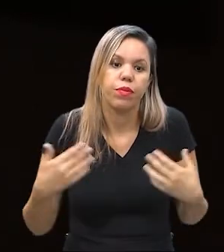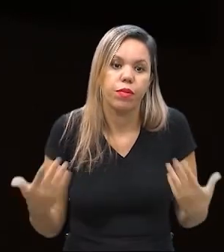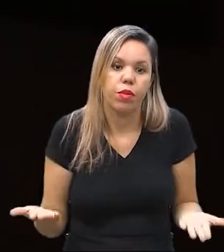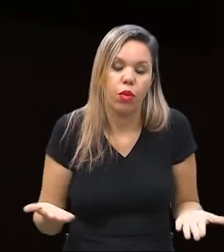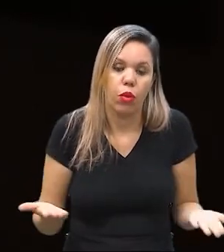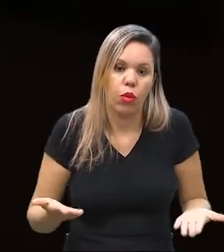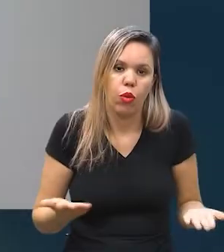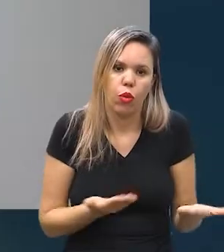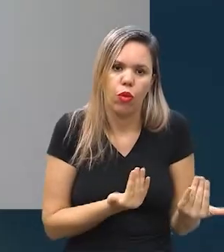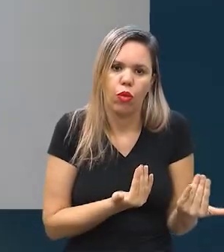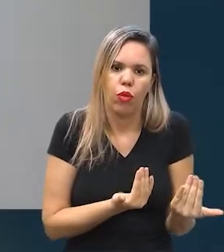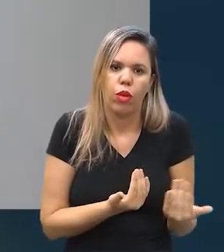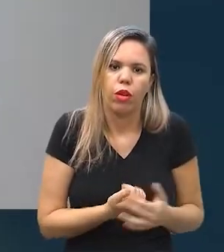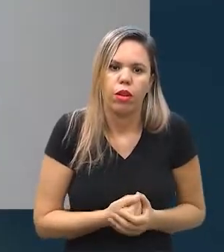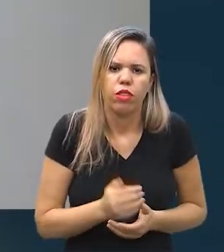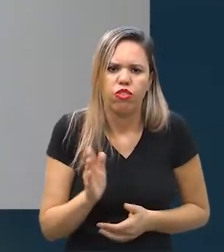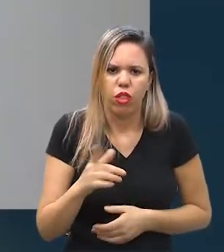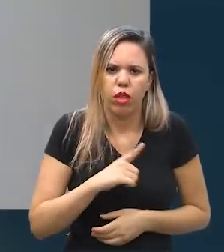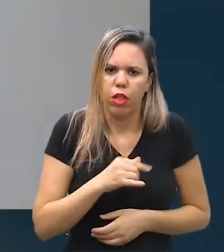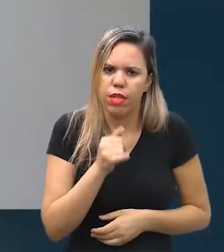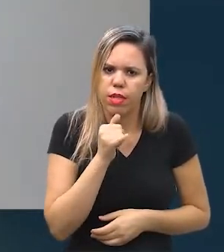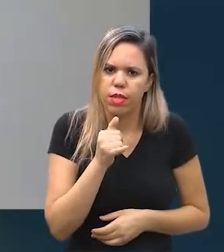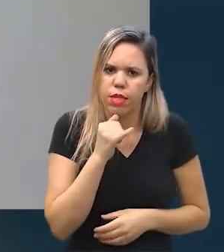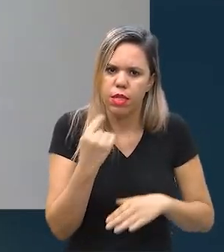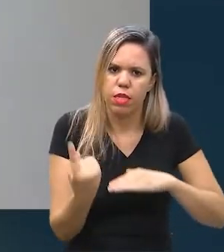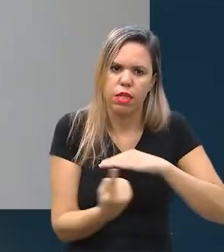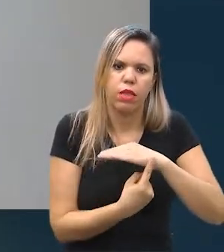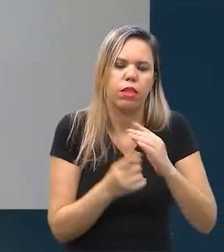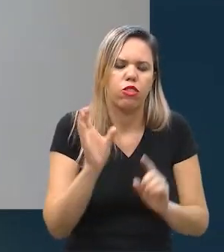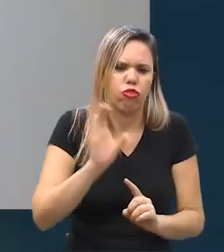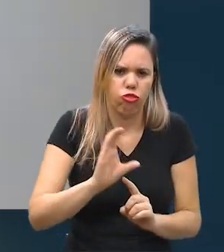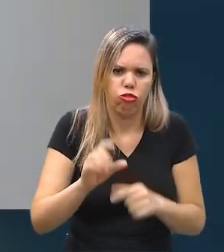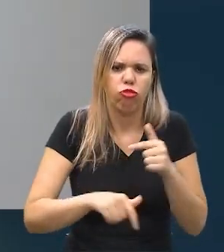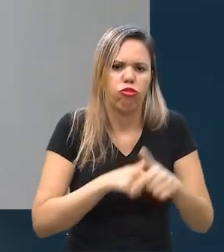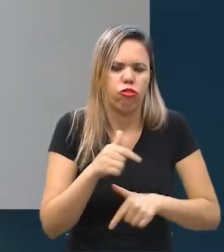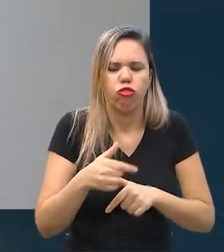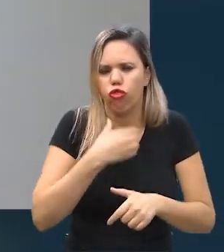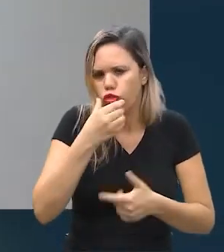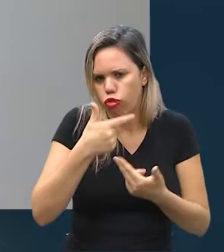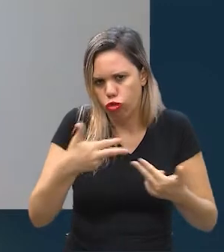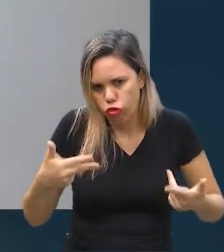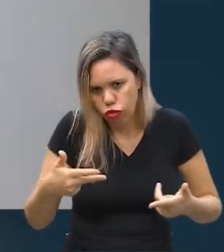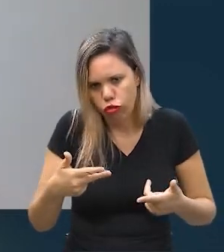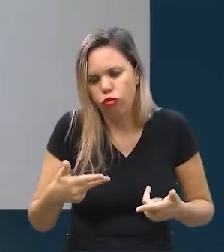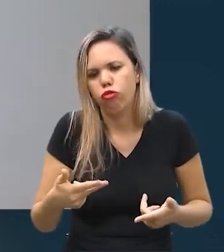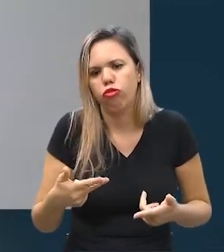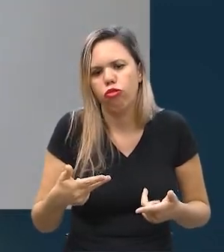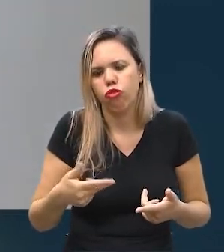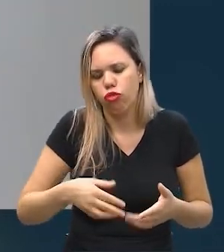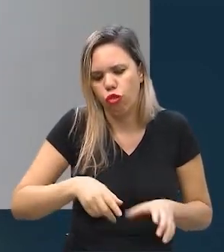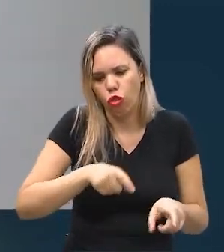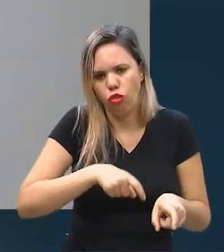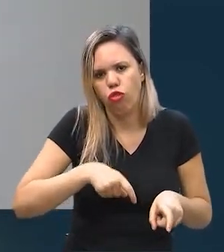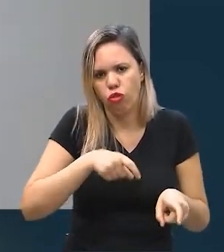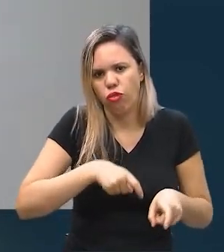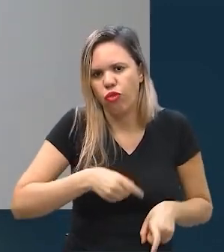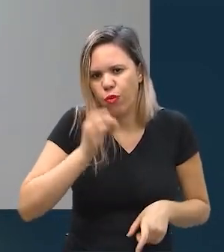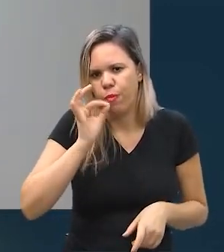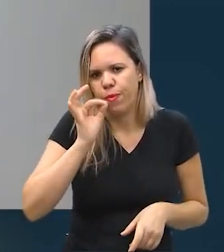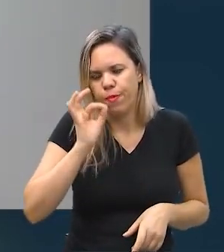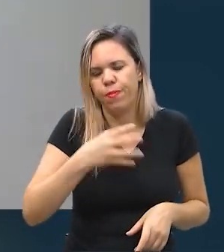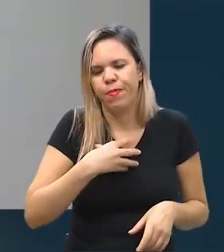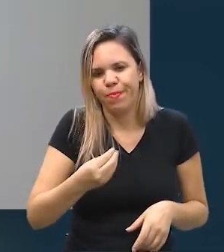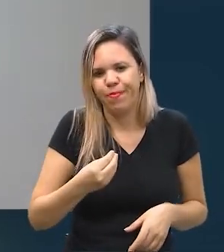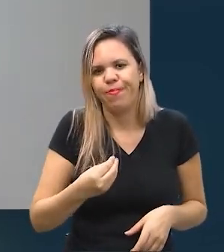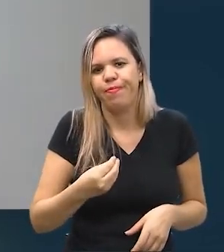Então, hoje, os jovens, a gente já tem exemplos de clientes assim, trabalhando em segmentos de frutas, em segmentos de café, por exemplo, em que